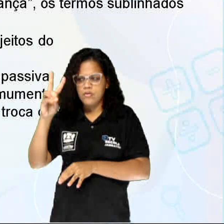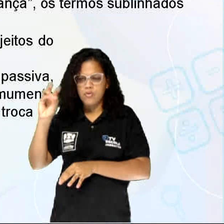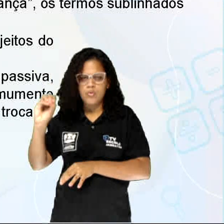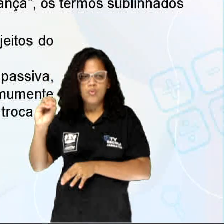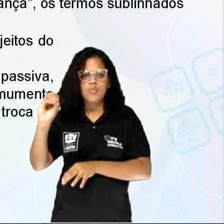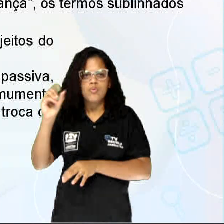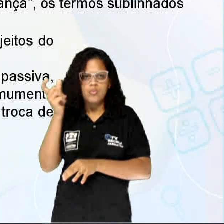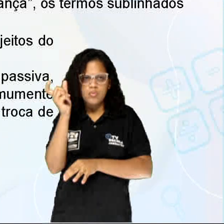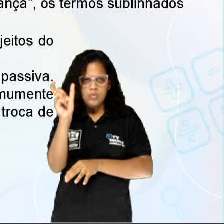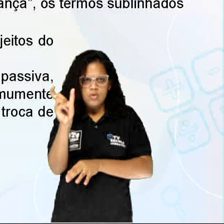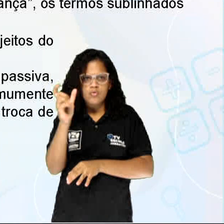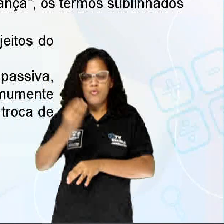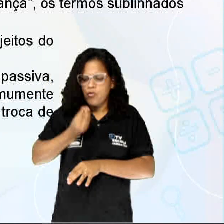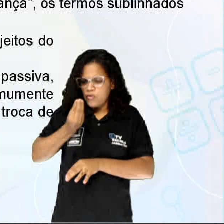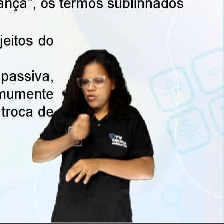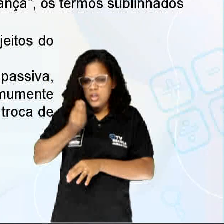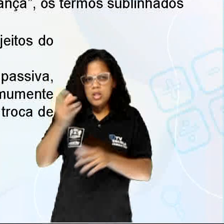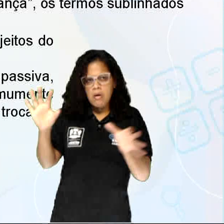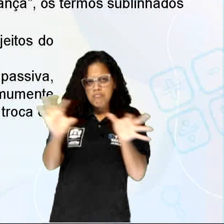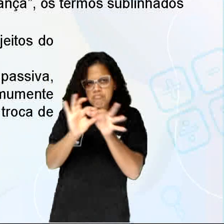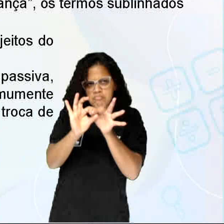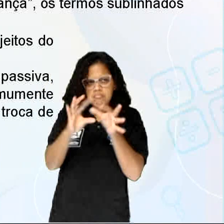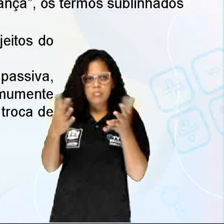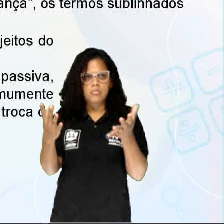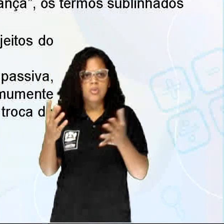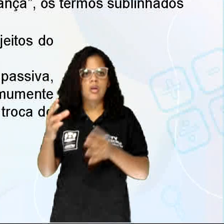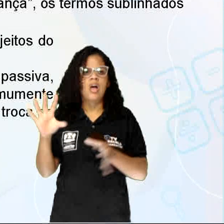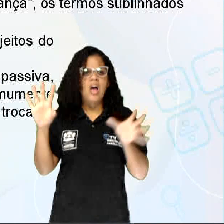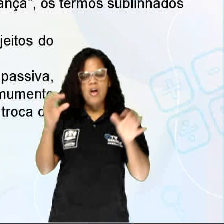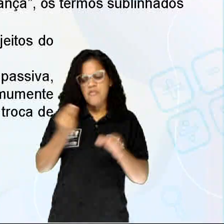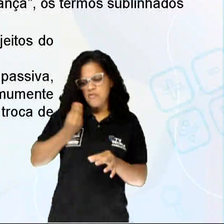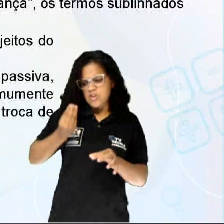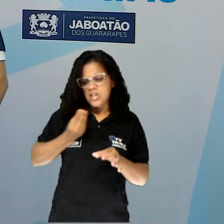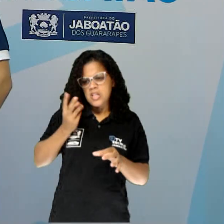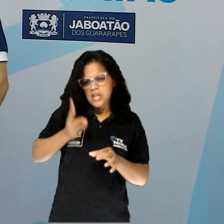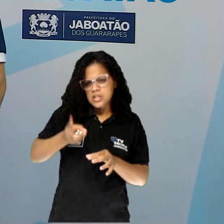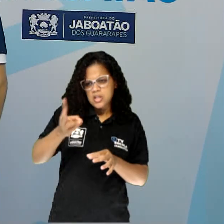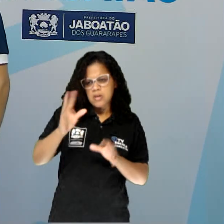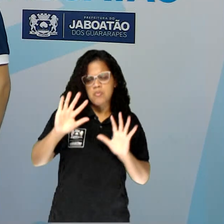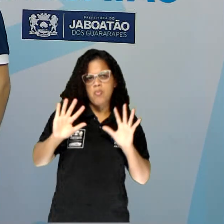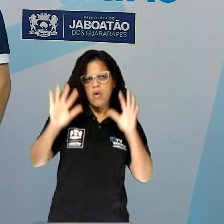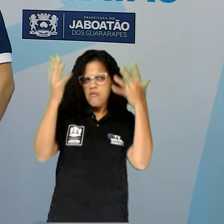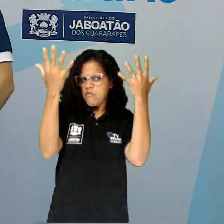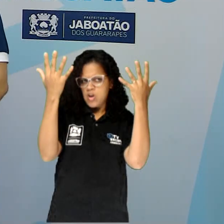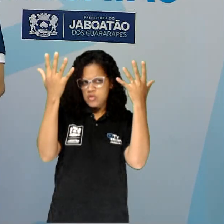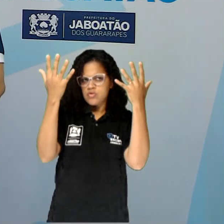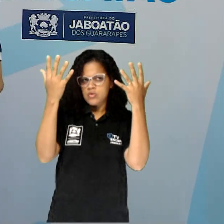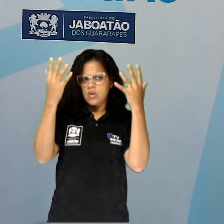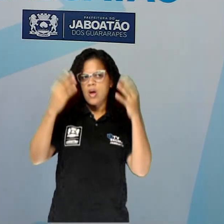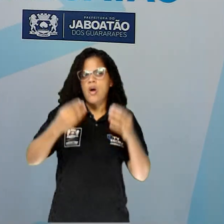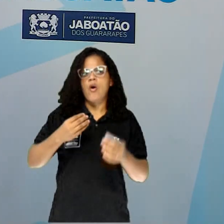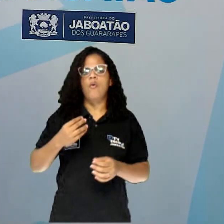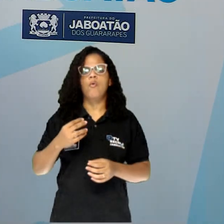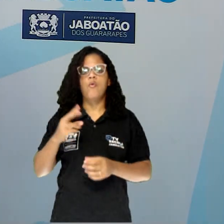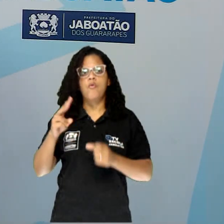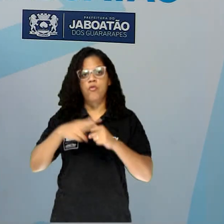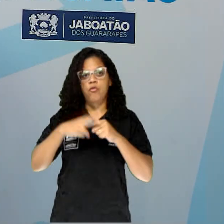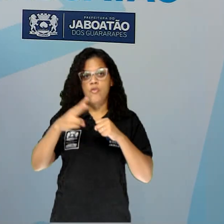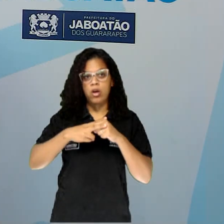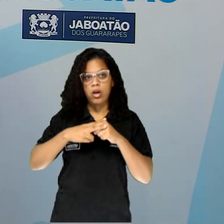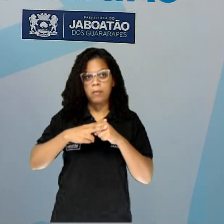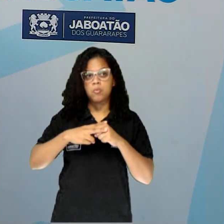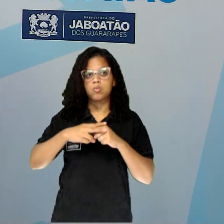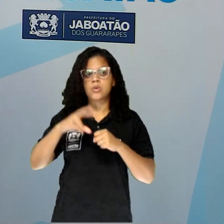vida seja sempre uma festa. O verbo ser é um verbo de ligação. A função do verbo ser, aqui